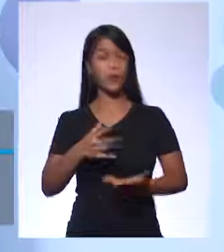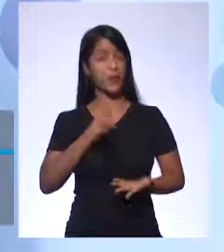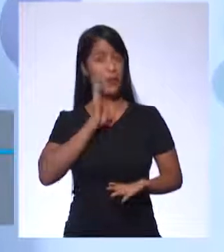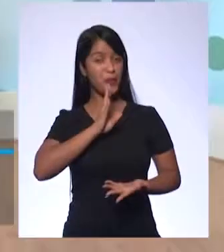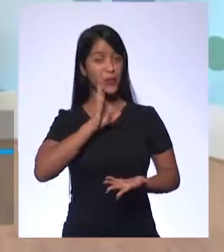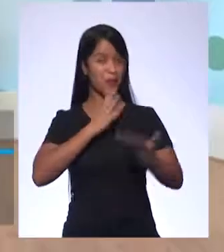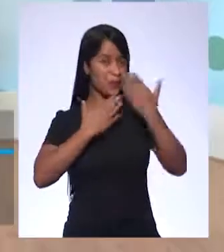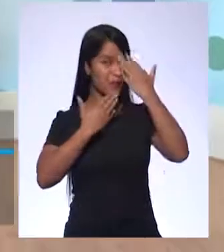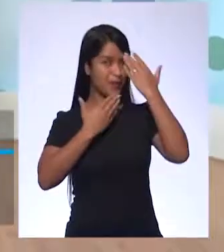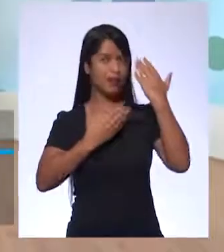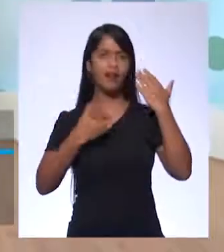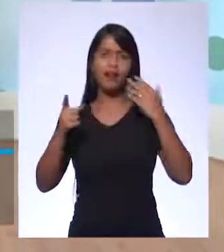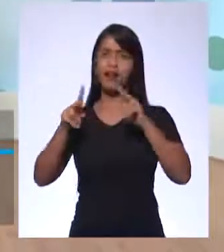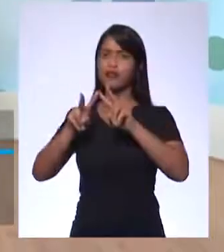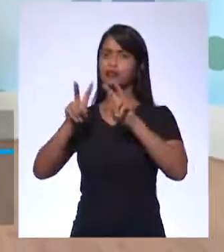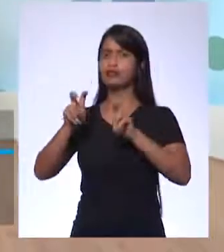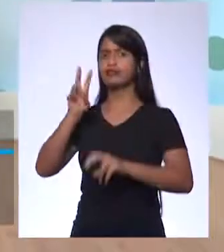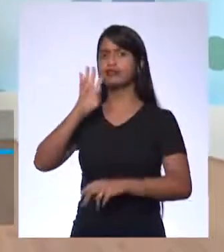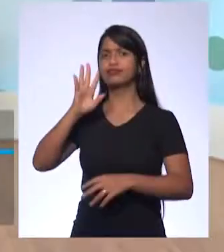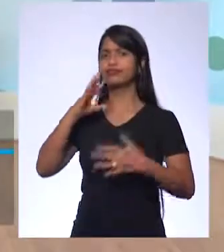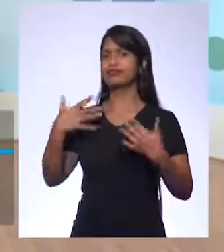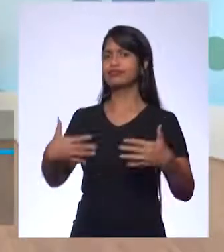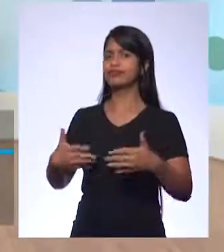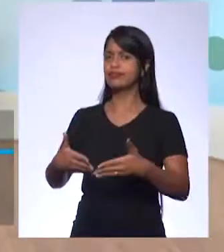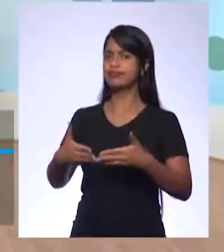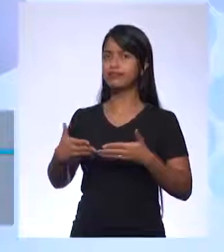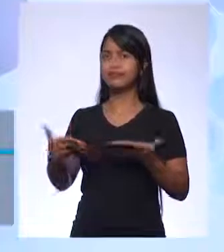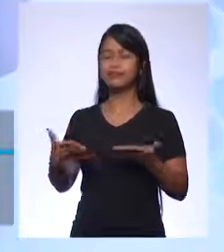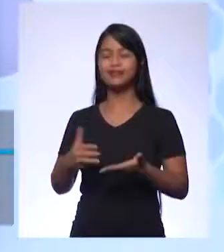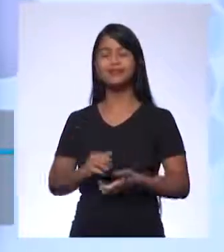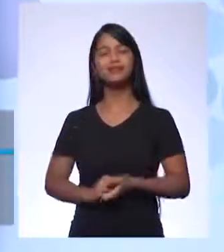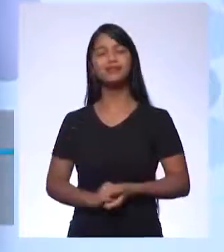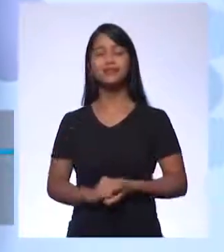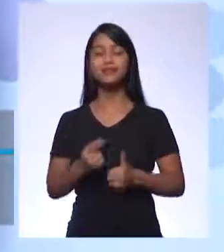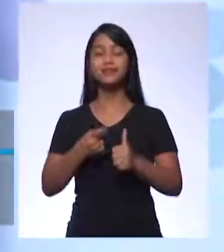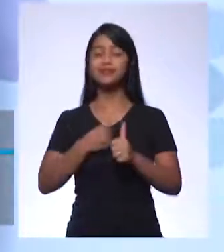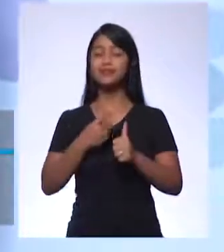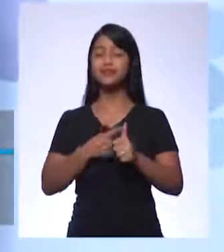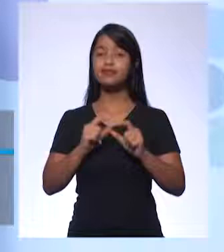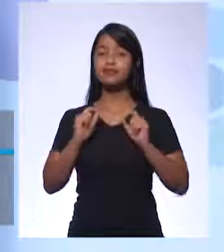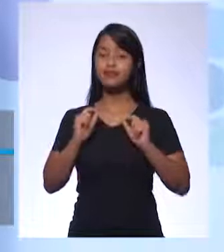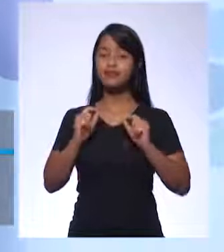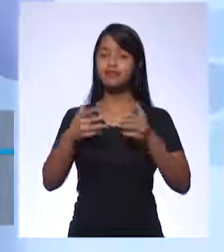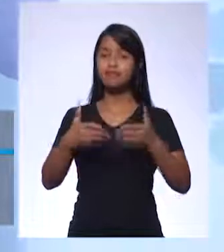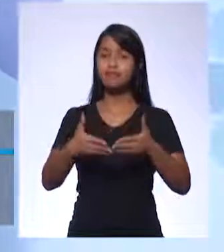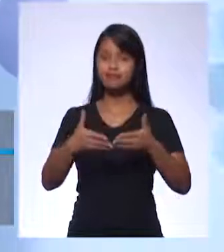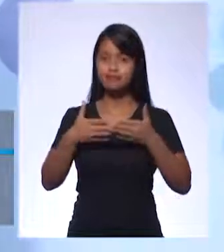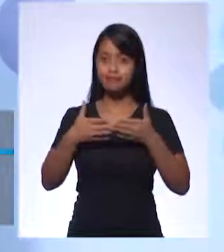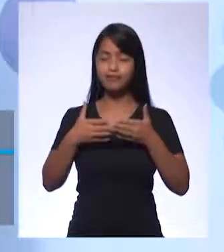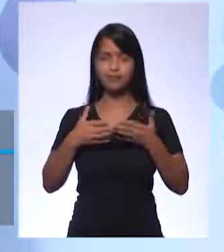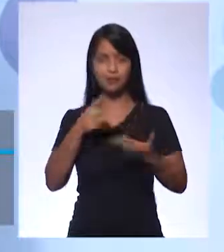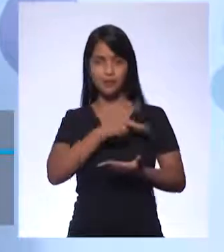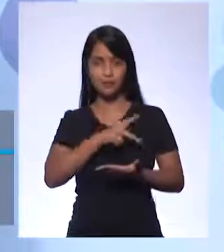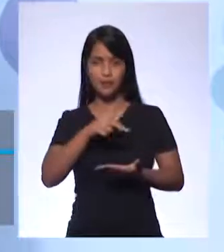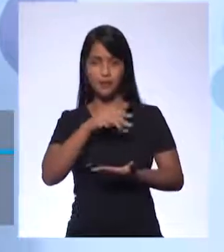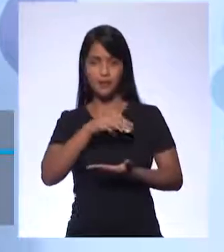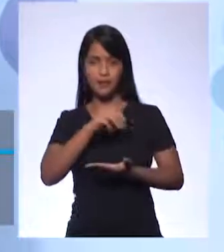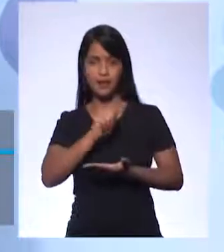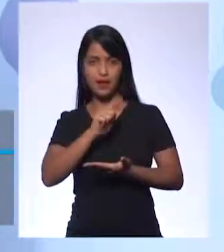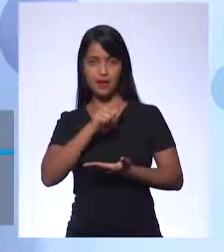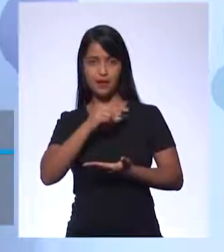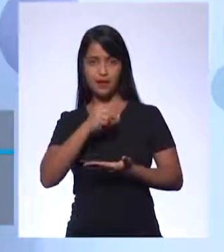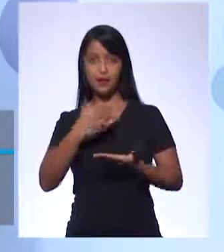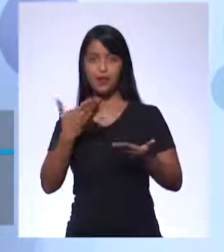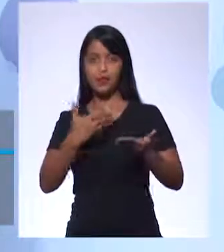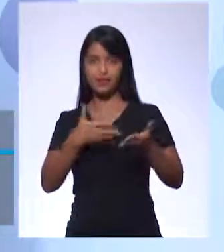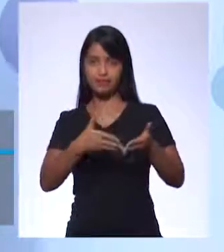Não, esse prime- assunto é super legal, Edjoel, pelo amor de primeiro Deus. eu já quero, eu estou pedindo licença, né, professor Magno, porque hoje eu vou invadir a